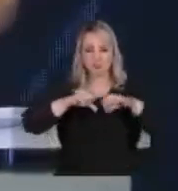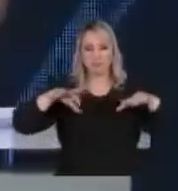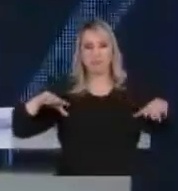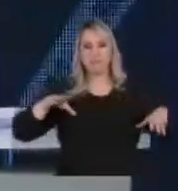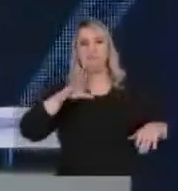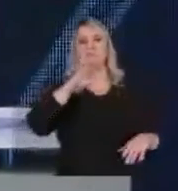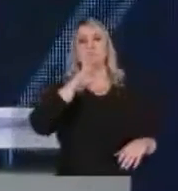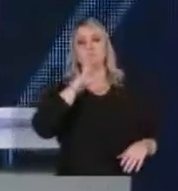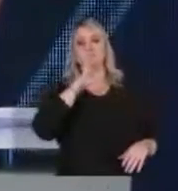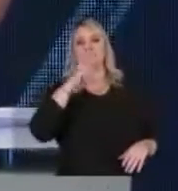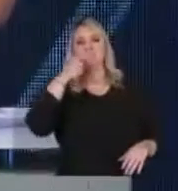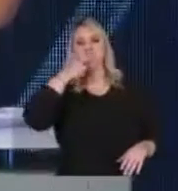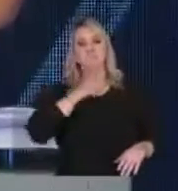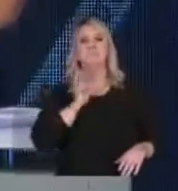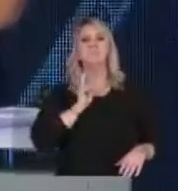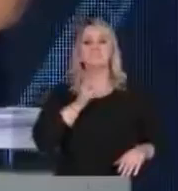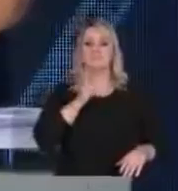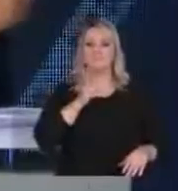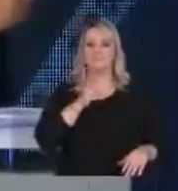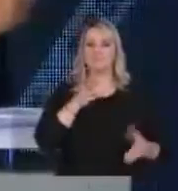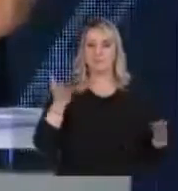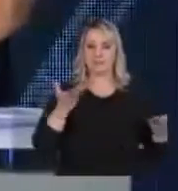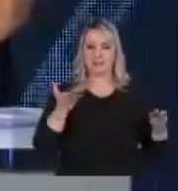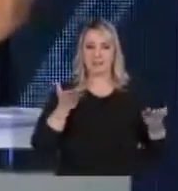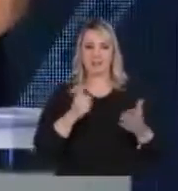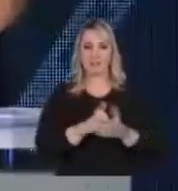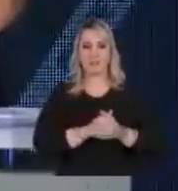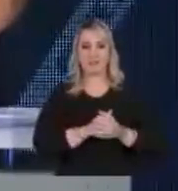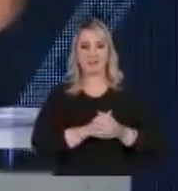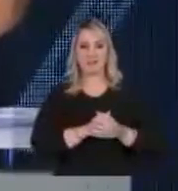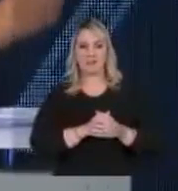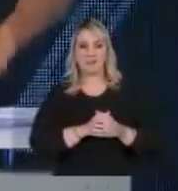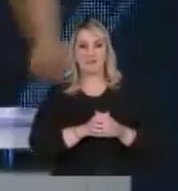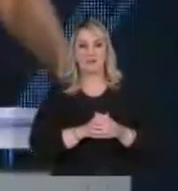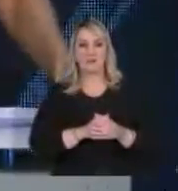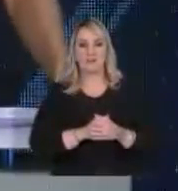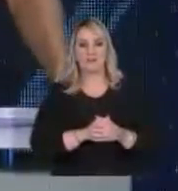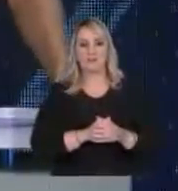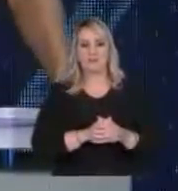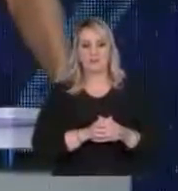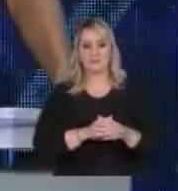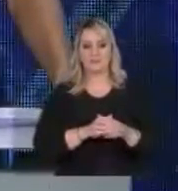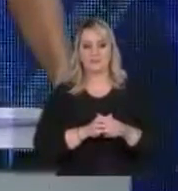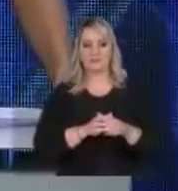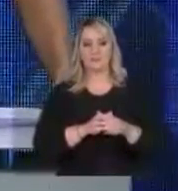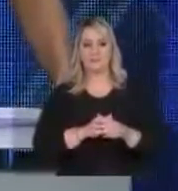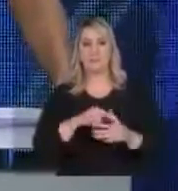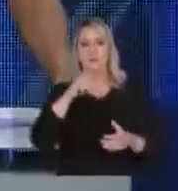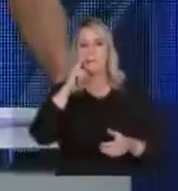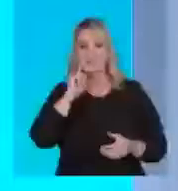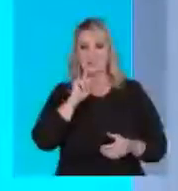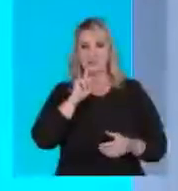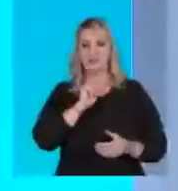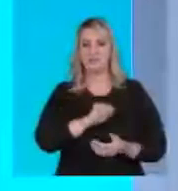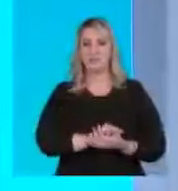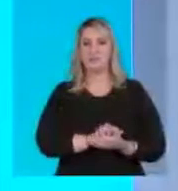não se manifeste pra gente conseguir continuar agora com o candidato marcelo freixo que tem um minuto para suas considerações finais